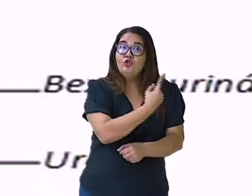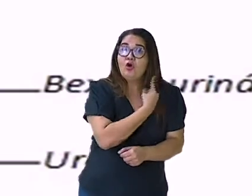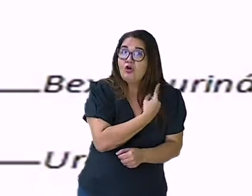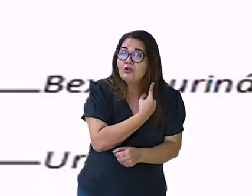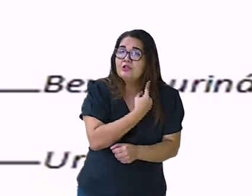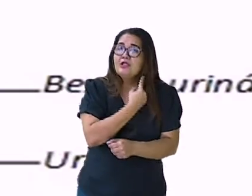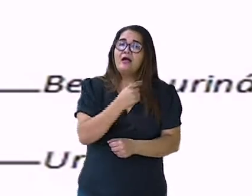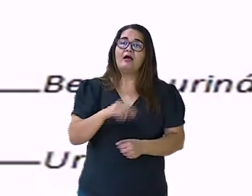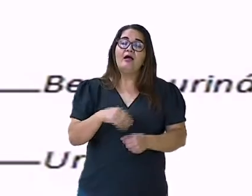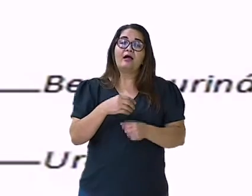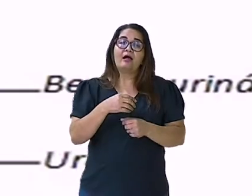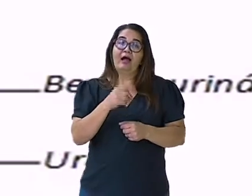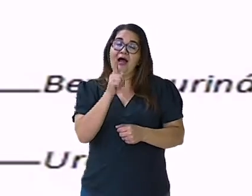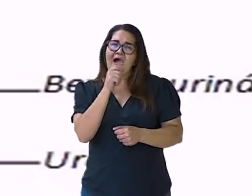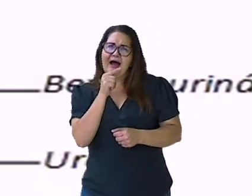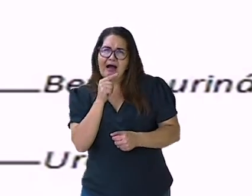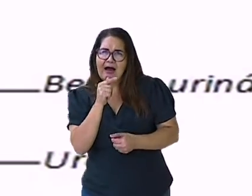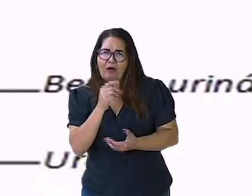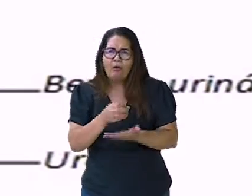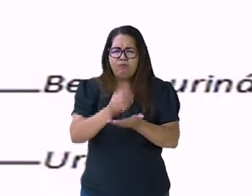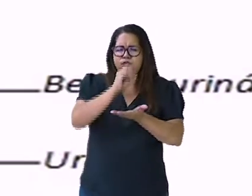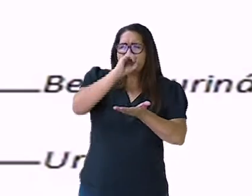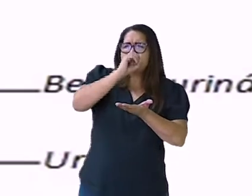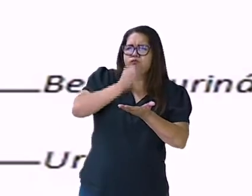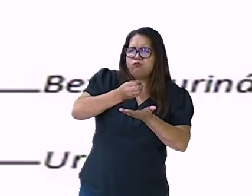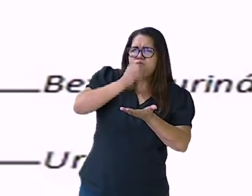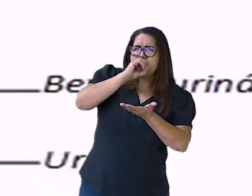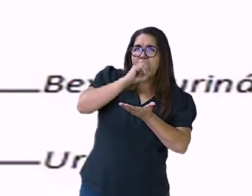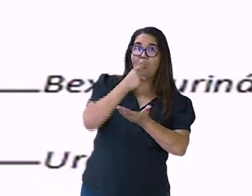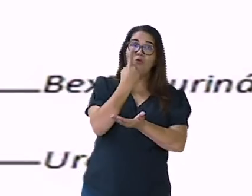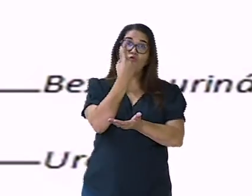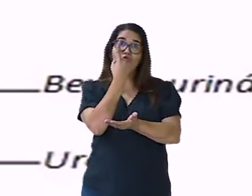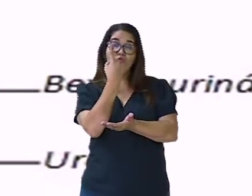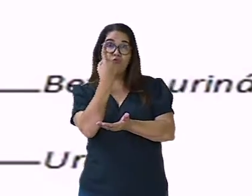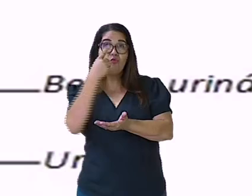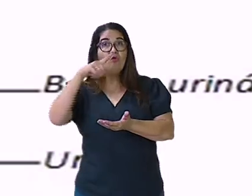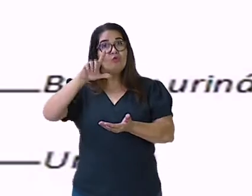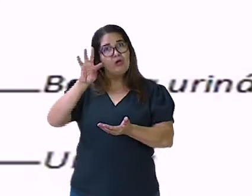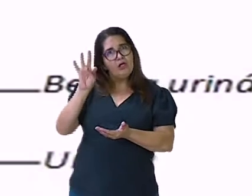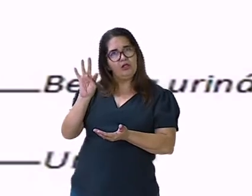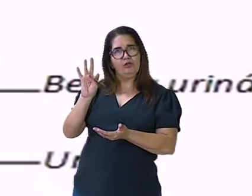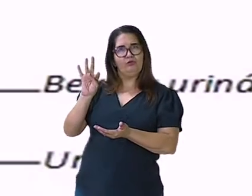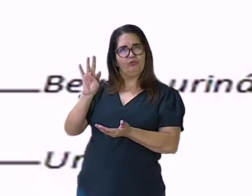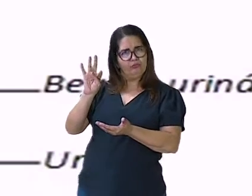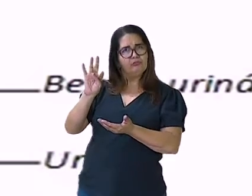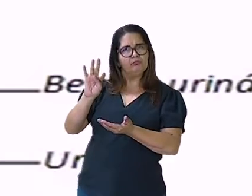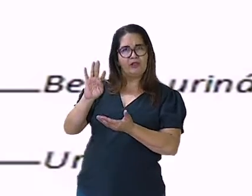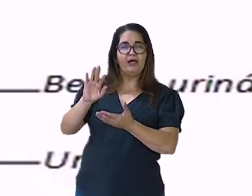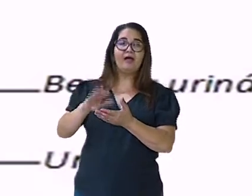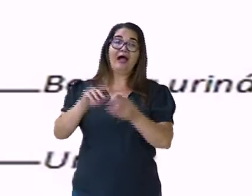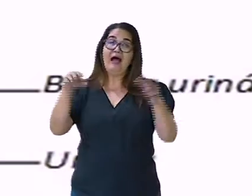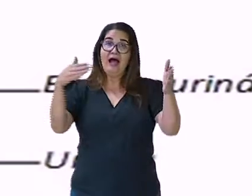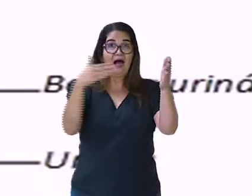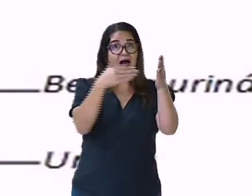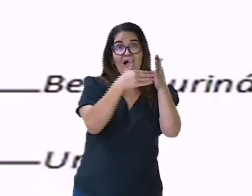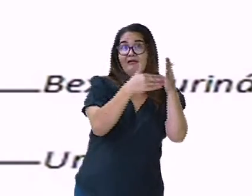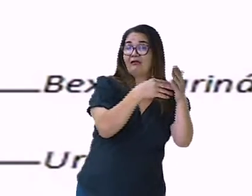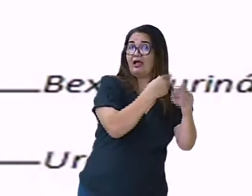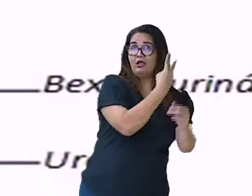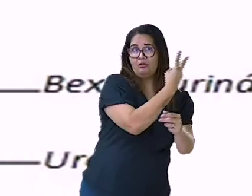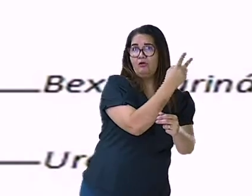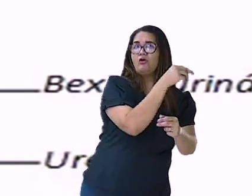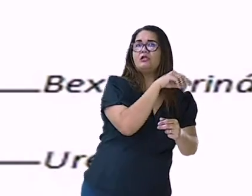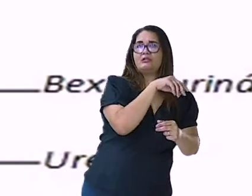diariamente. Existem algumas curiosidades que a gente tem sobre